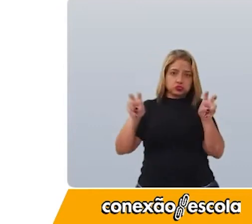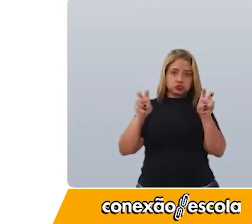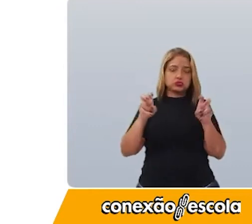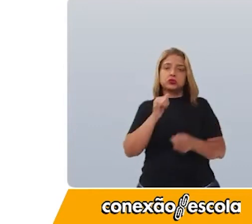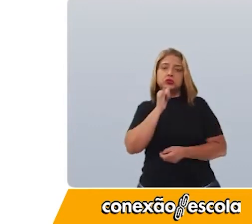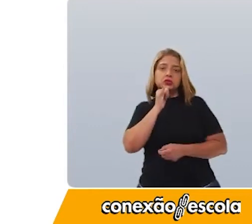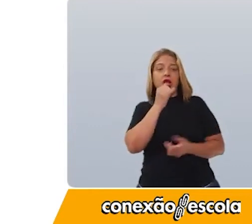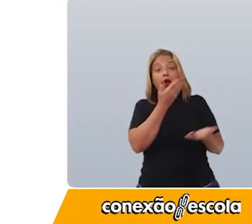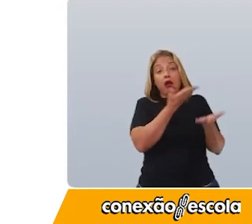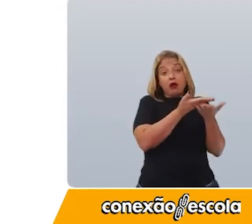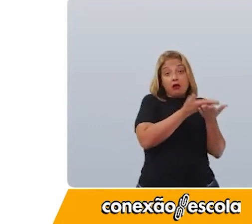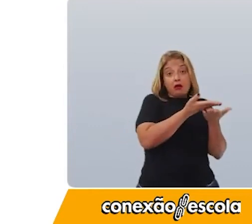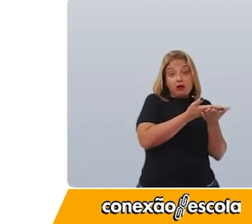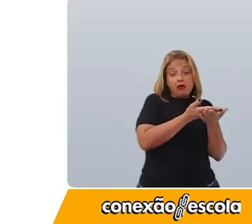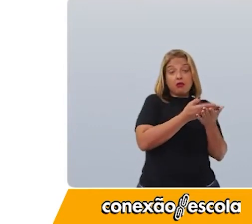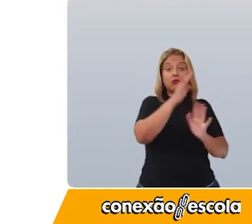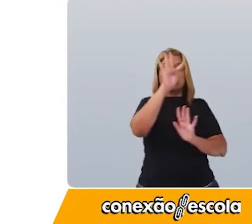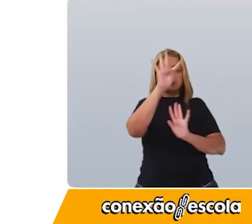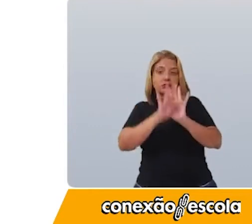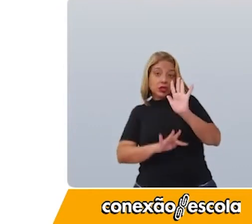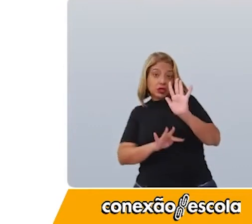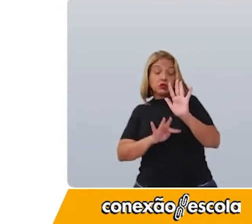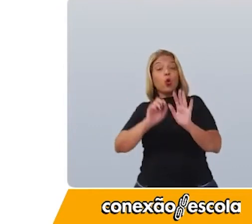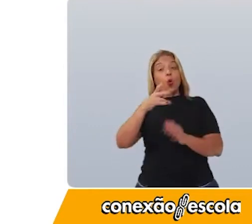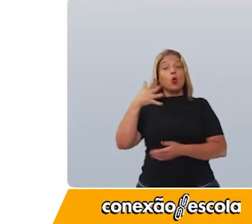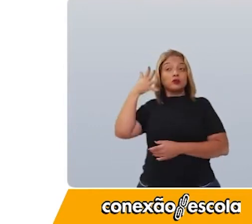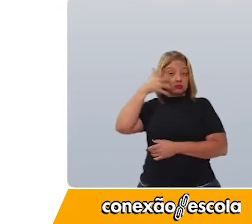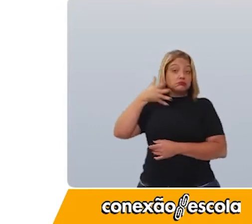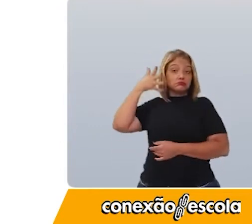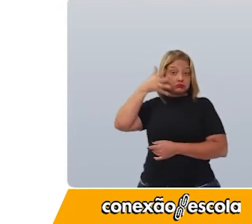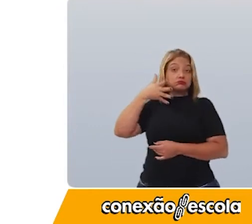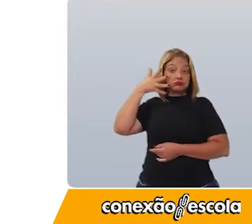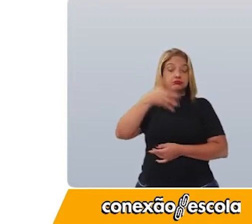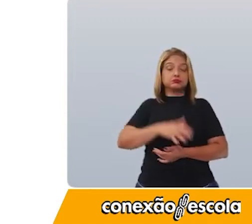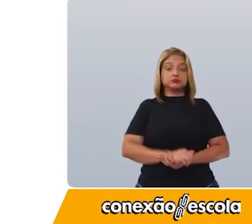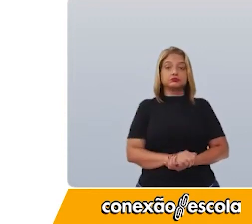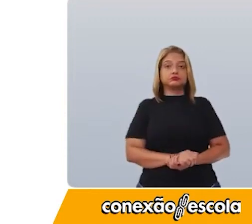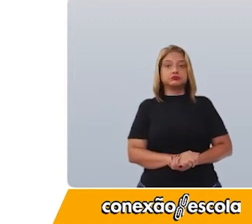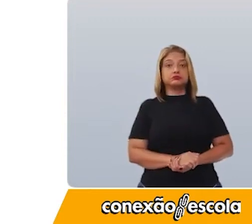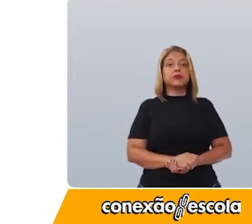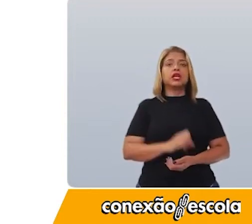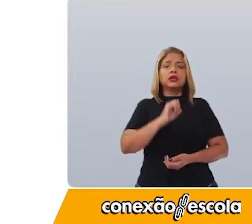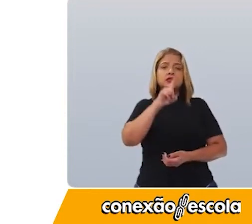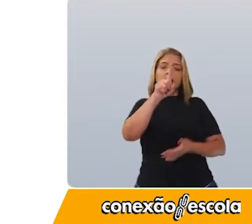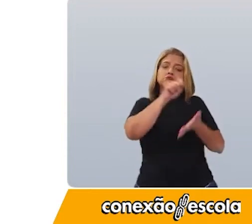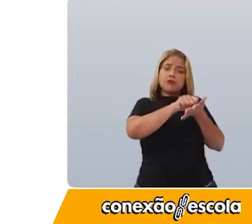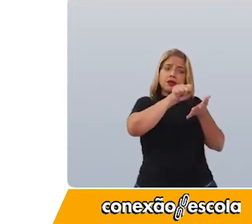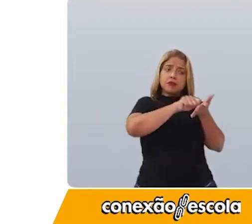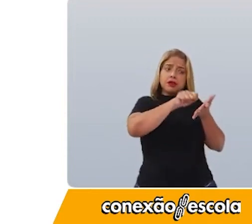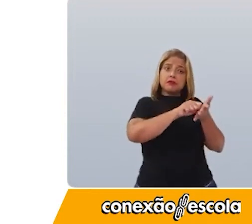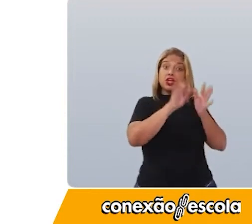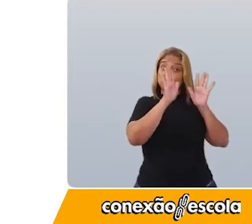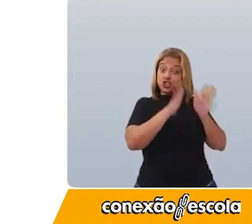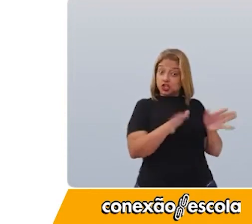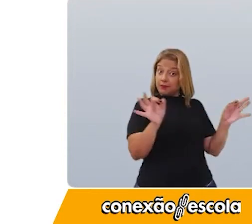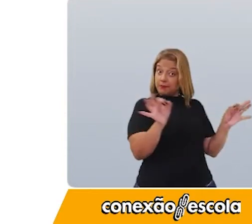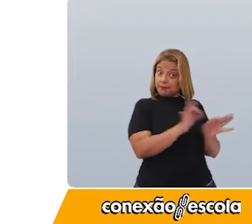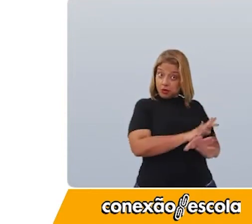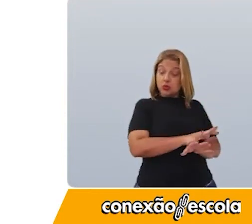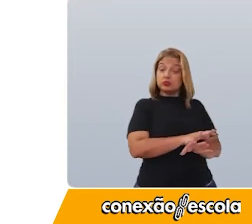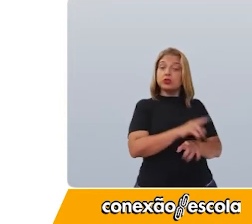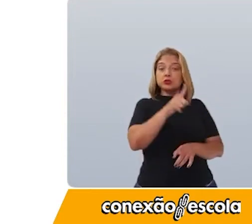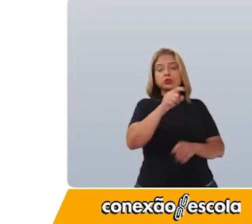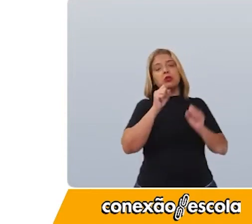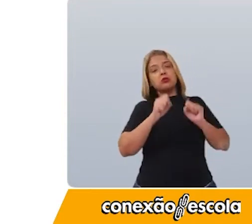uma aula, um texto, uma palestra, por exemplo. Com a anotação em mãos, depois, quem a fez